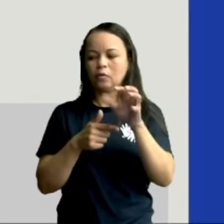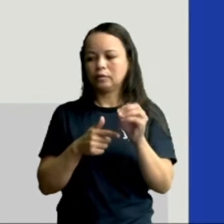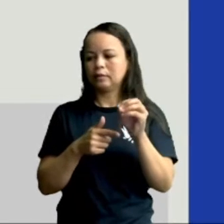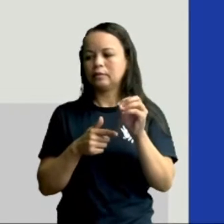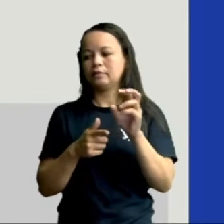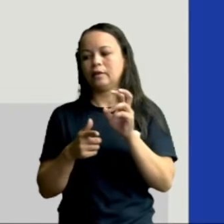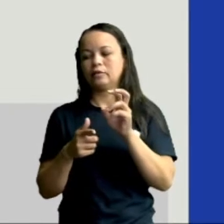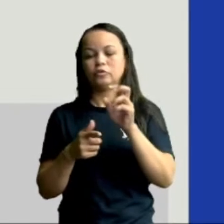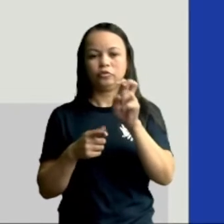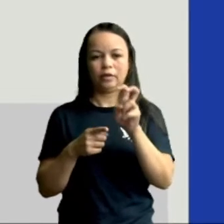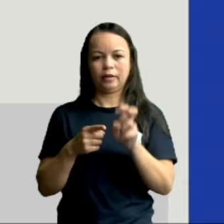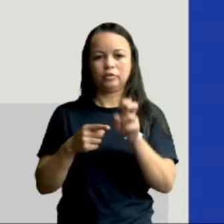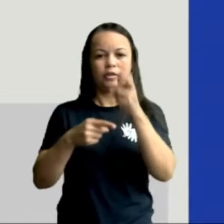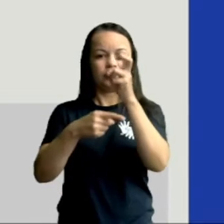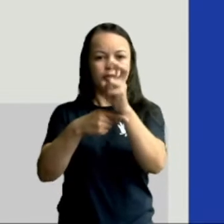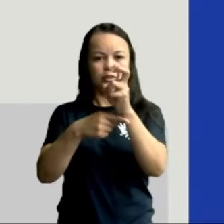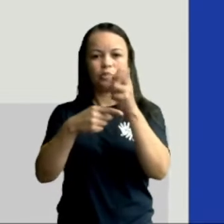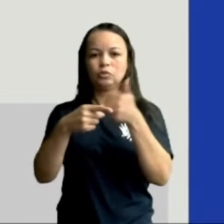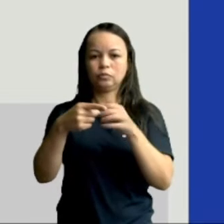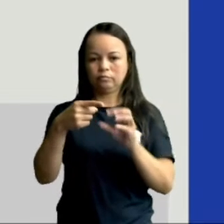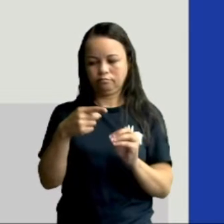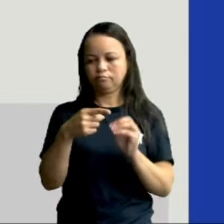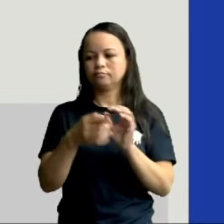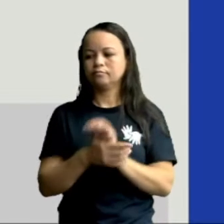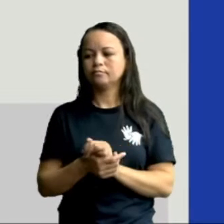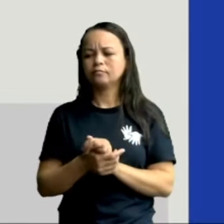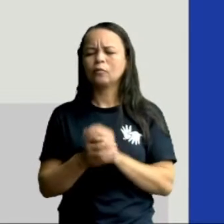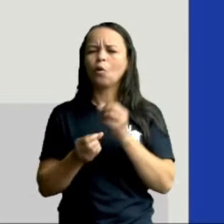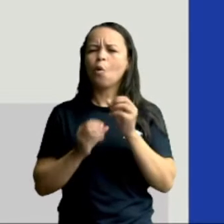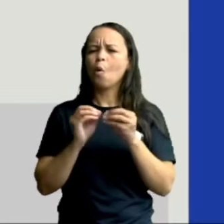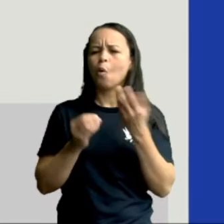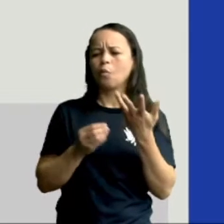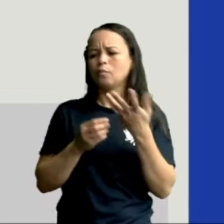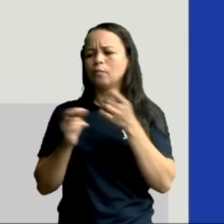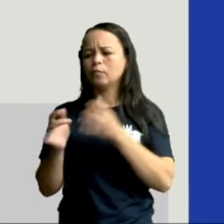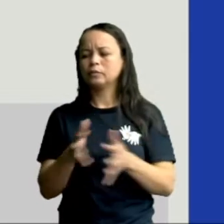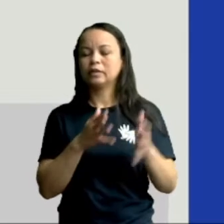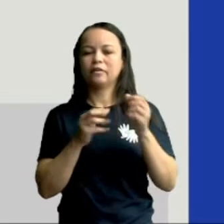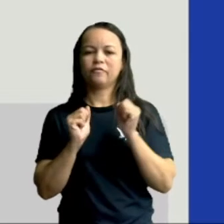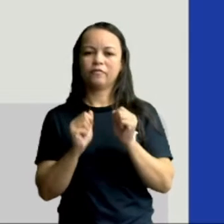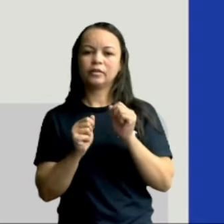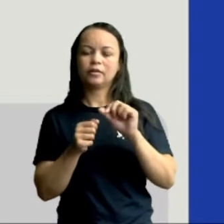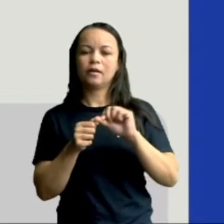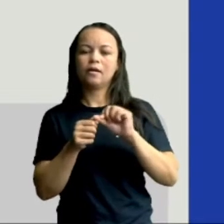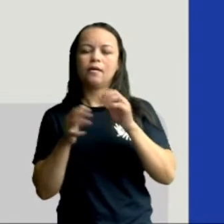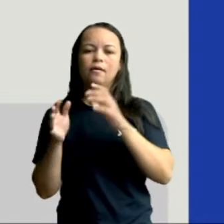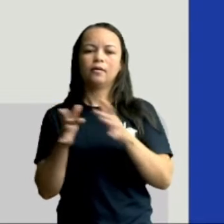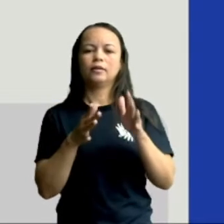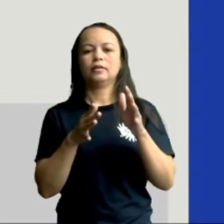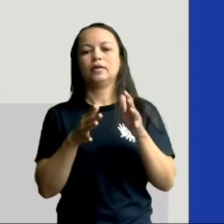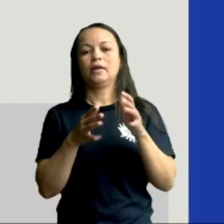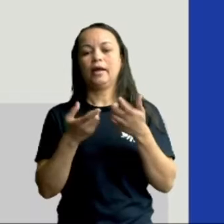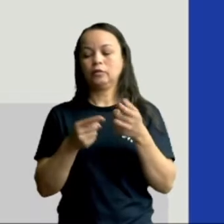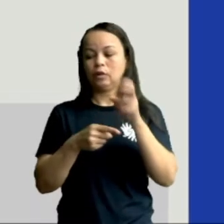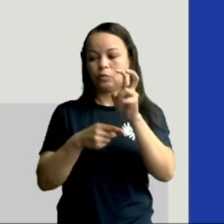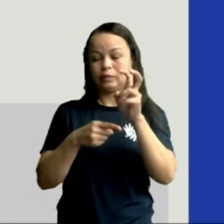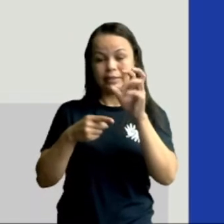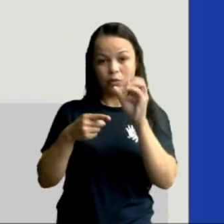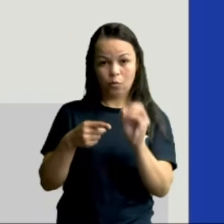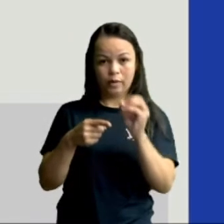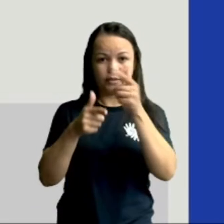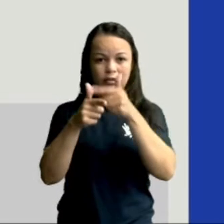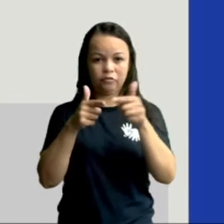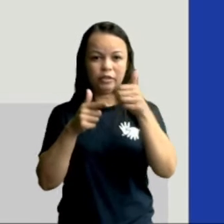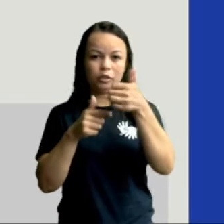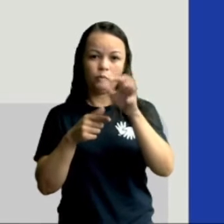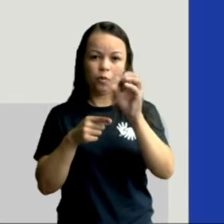por 5, 1, e 10 dividido por 5, 2. Ou você poderia fazer direto por 50 aí e chegava a 1/2. Então, a gente pode ver aí a